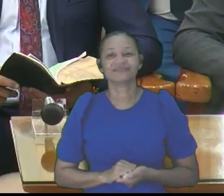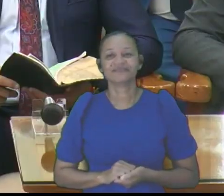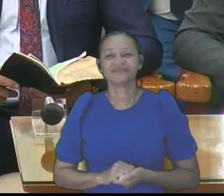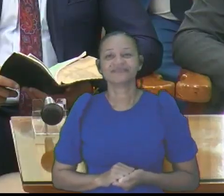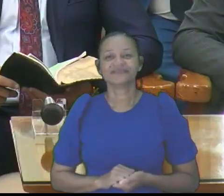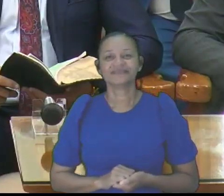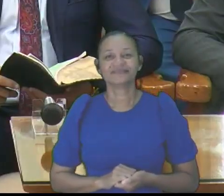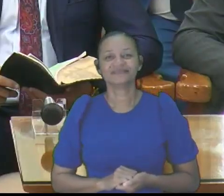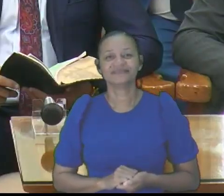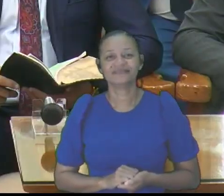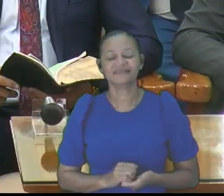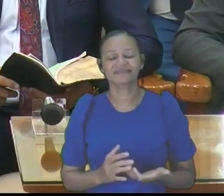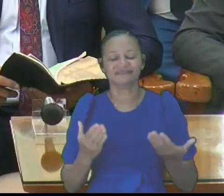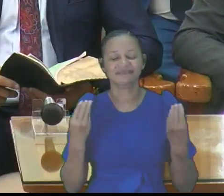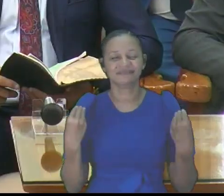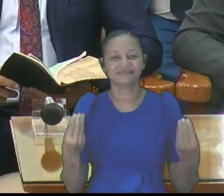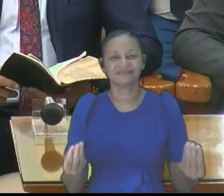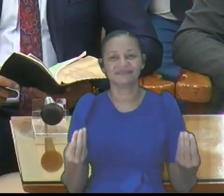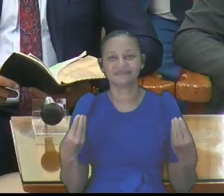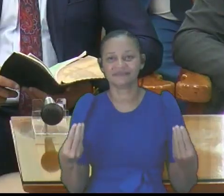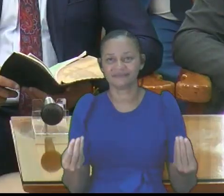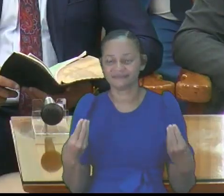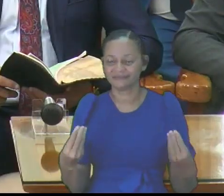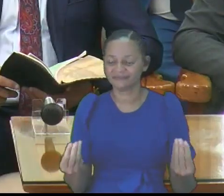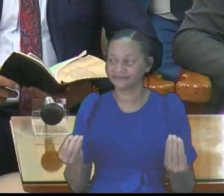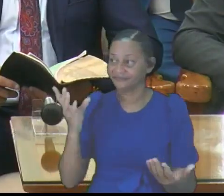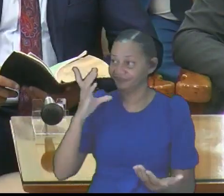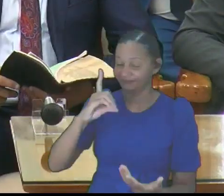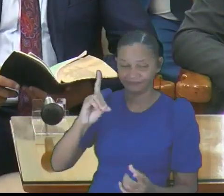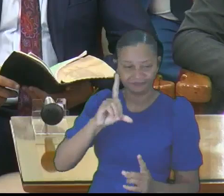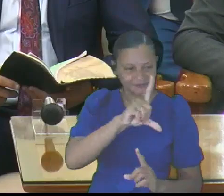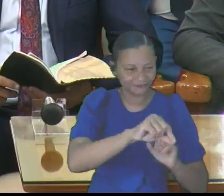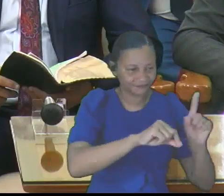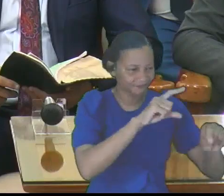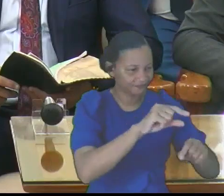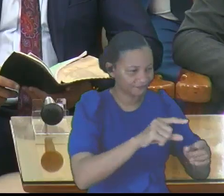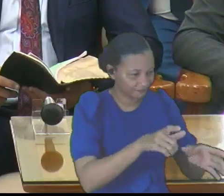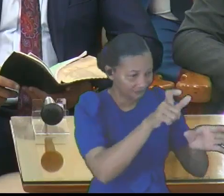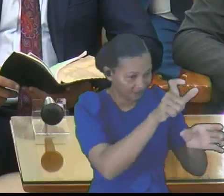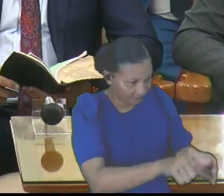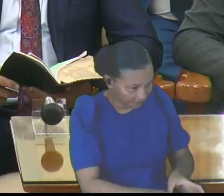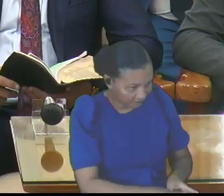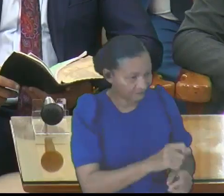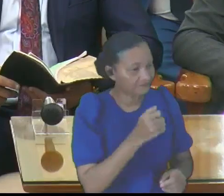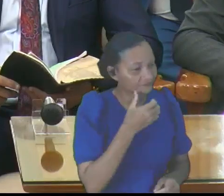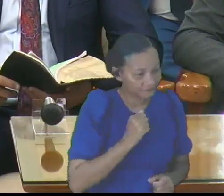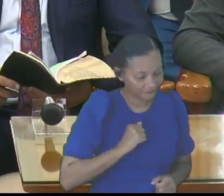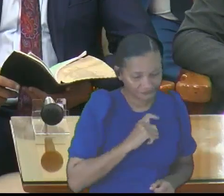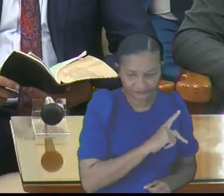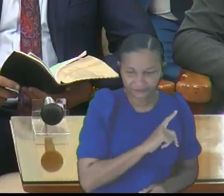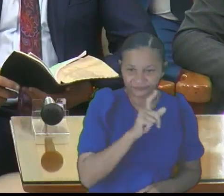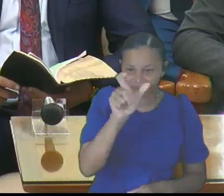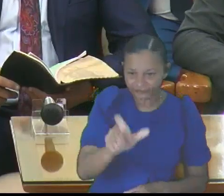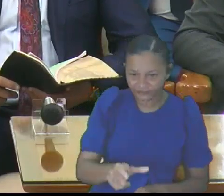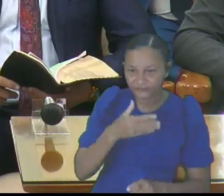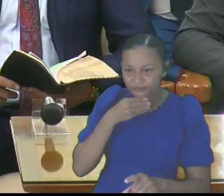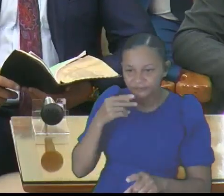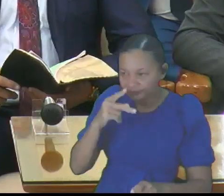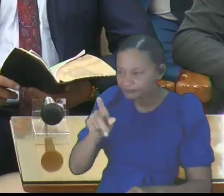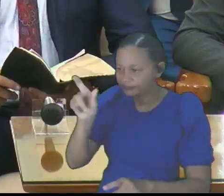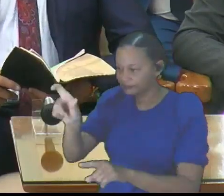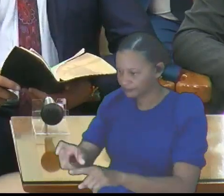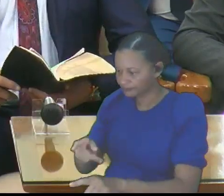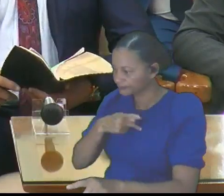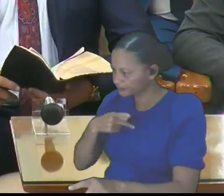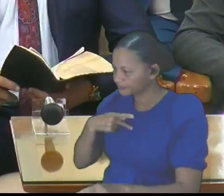Né? Então, Deus deu uns para apóstolos, outros para profetas, outros para evangelistas, outros para pastores e